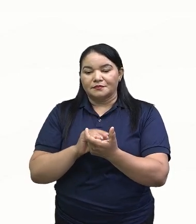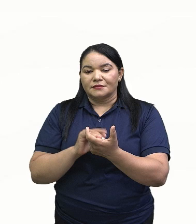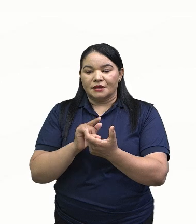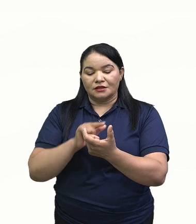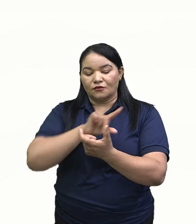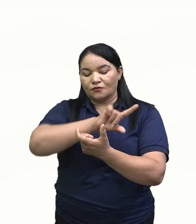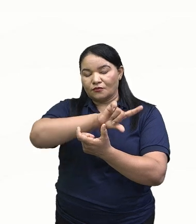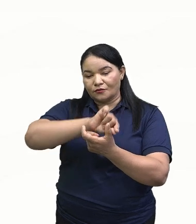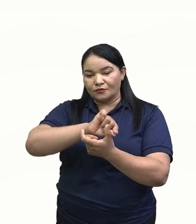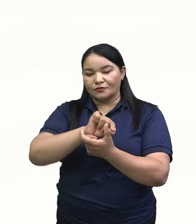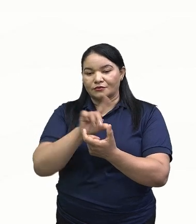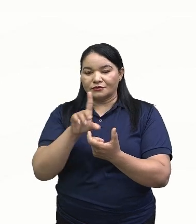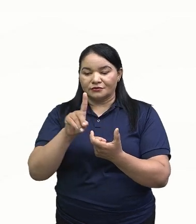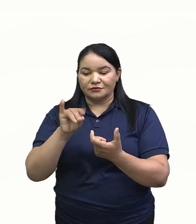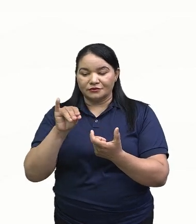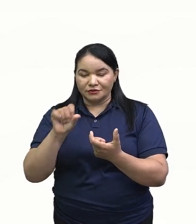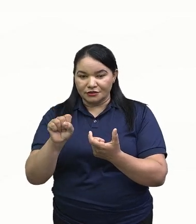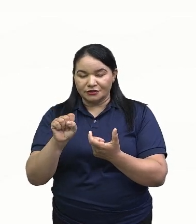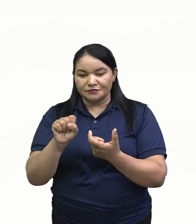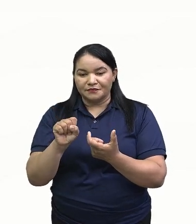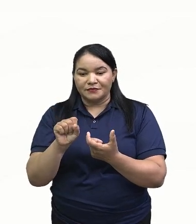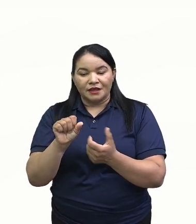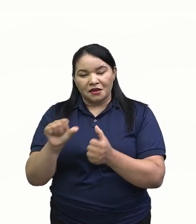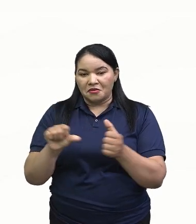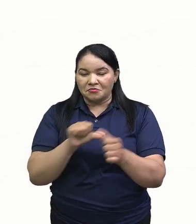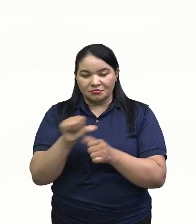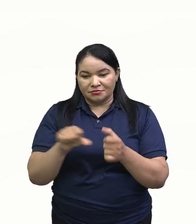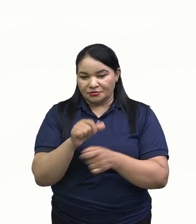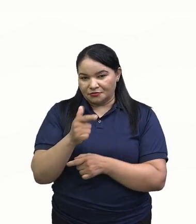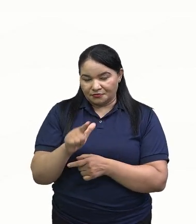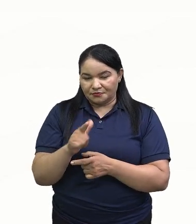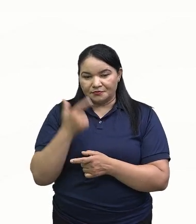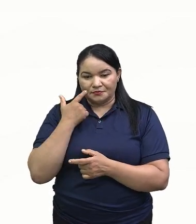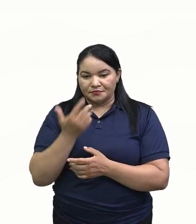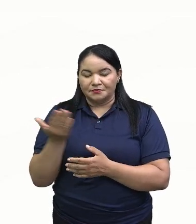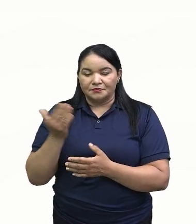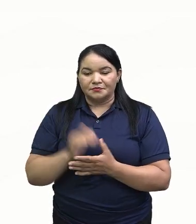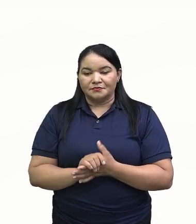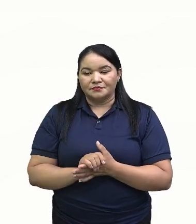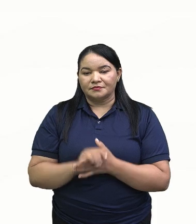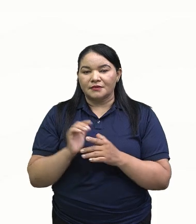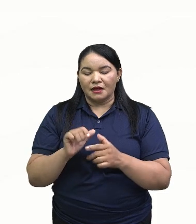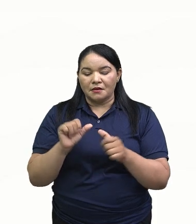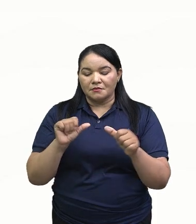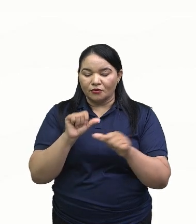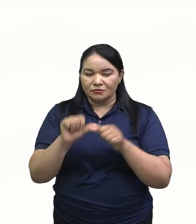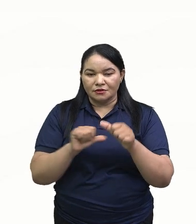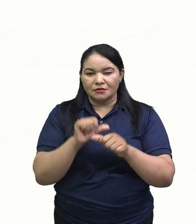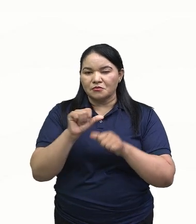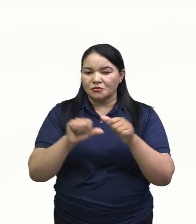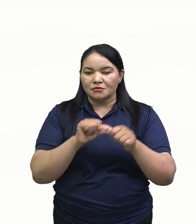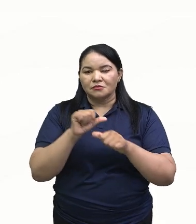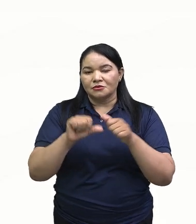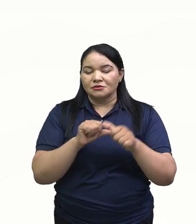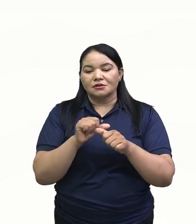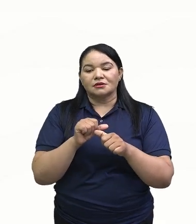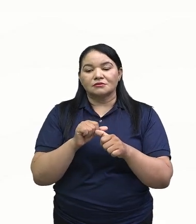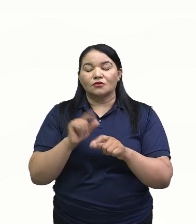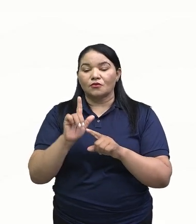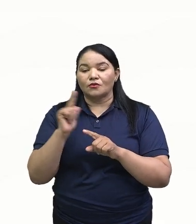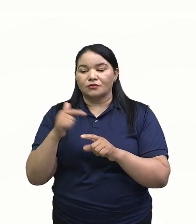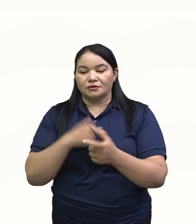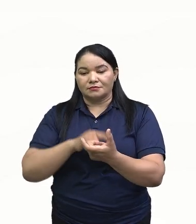de forma, certo? Então, observando como vai mudando o sentido das palavras,